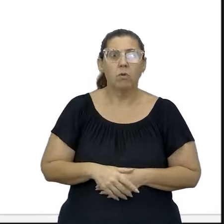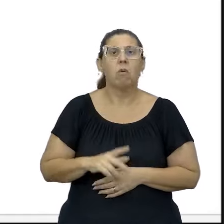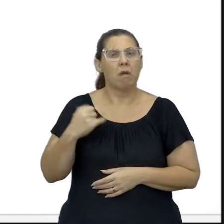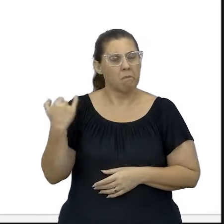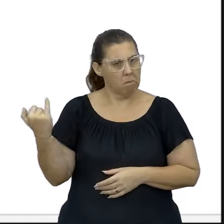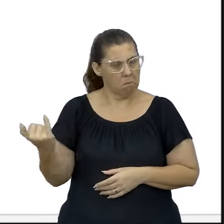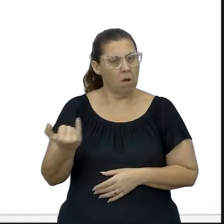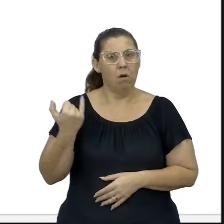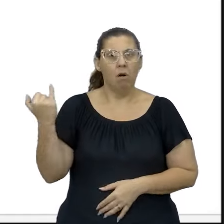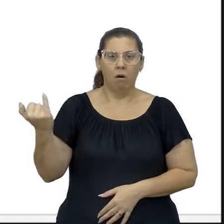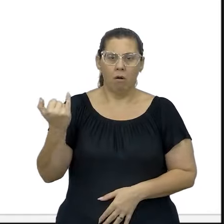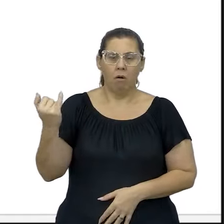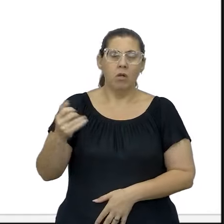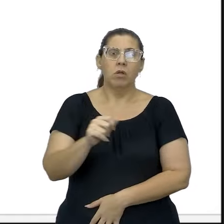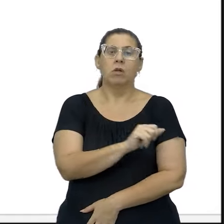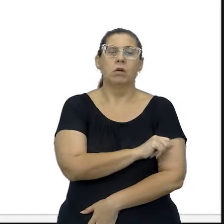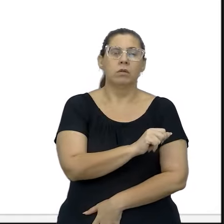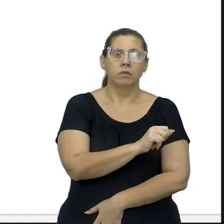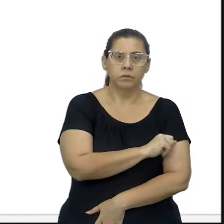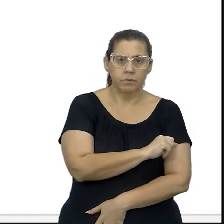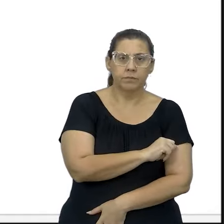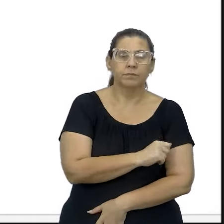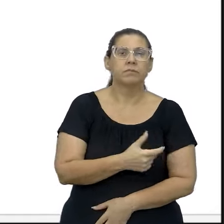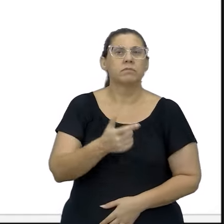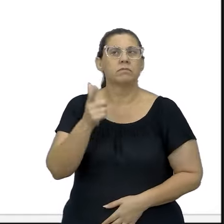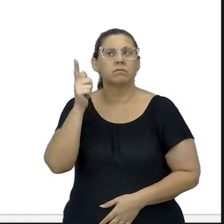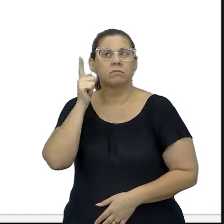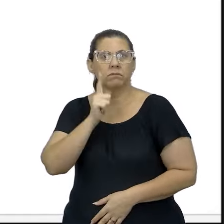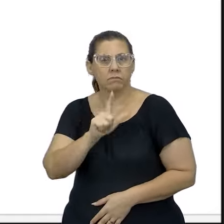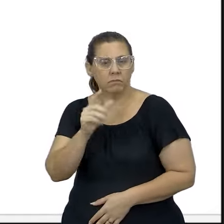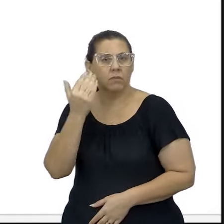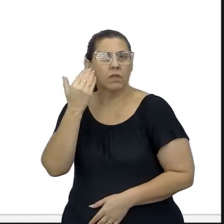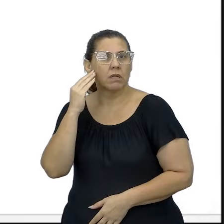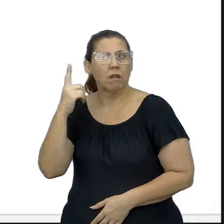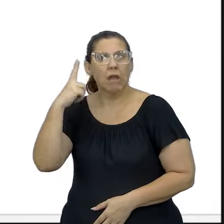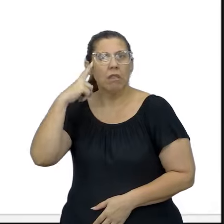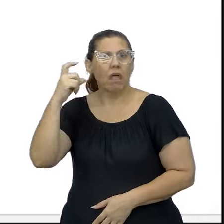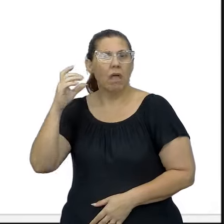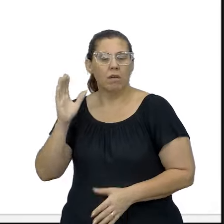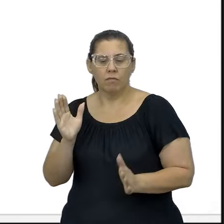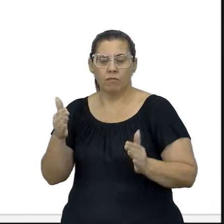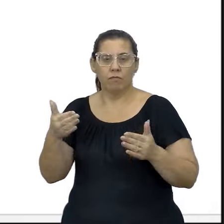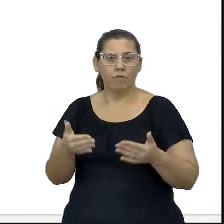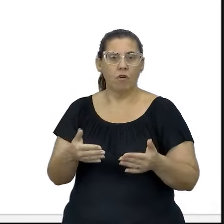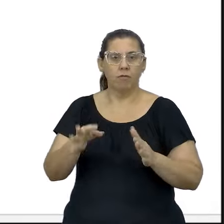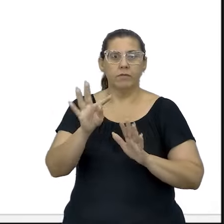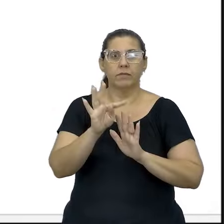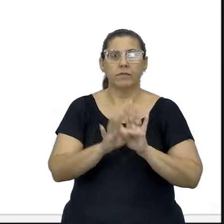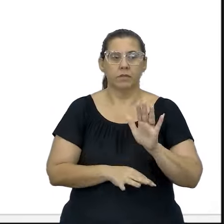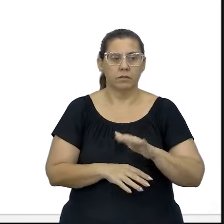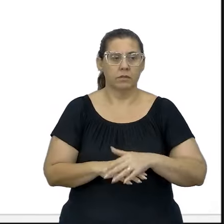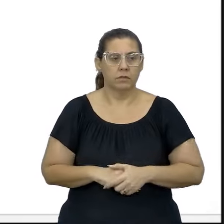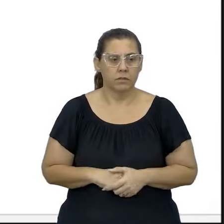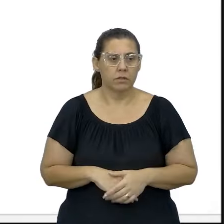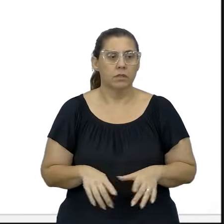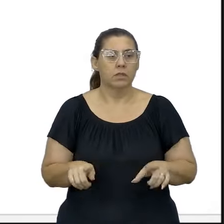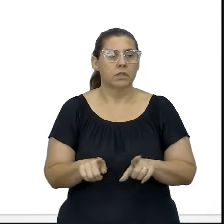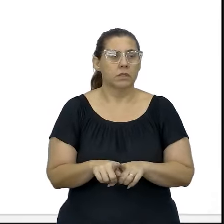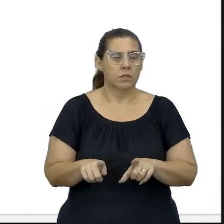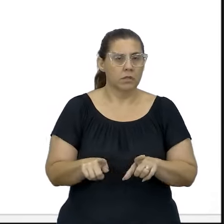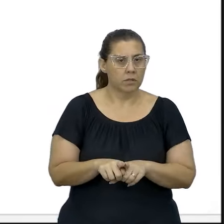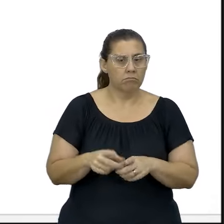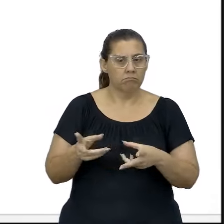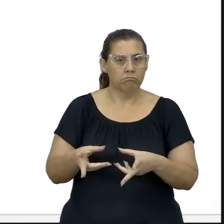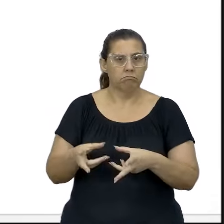é importante que o estudante consiga identificar uma ideia central em um texto, não é? E também inferir